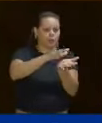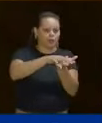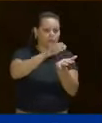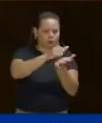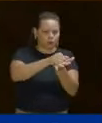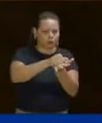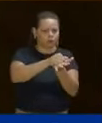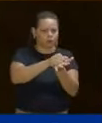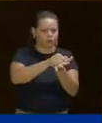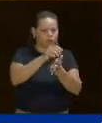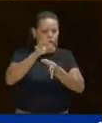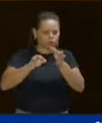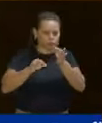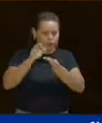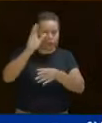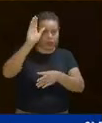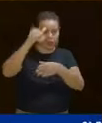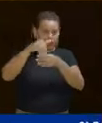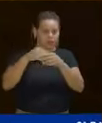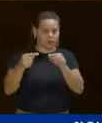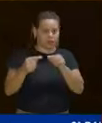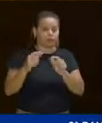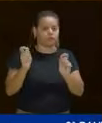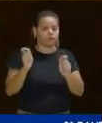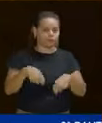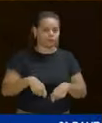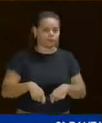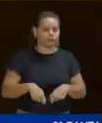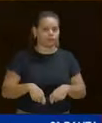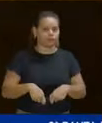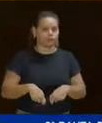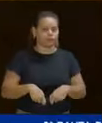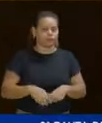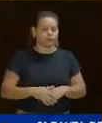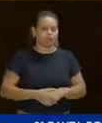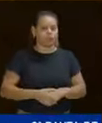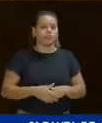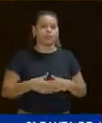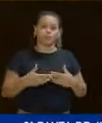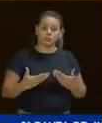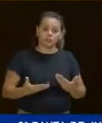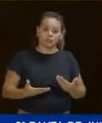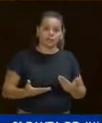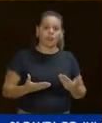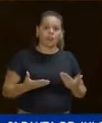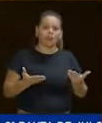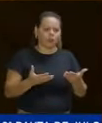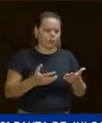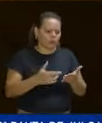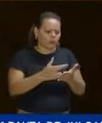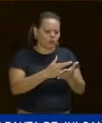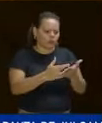judicial eleitoral, que é justamente onde foi inscrito indevidamente